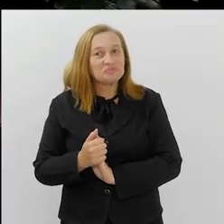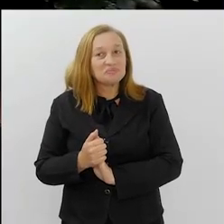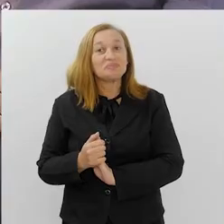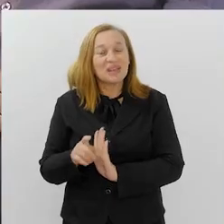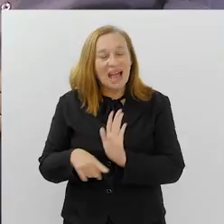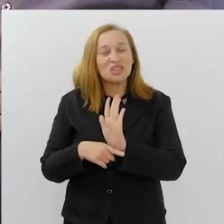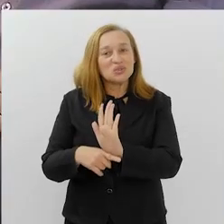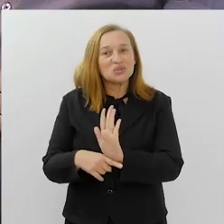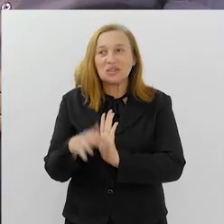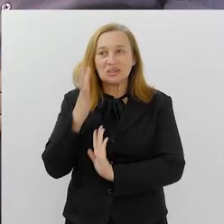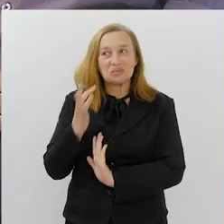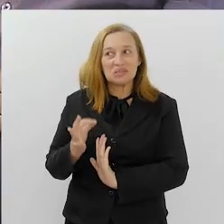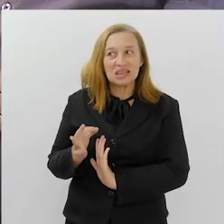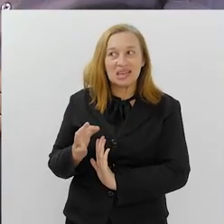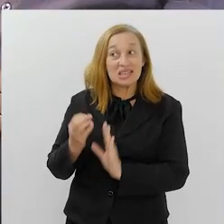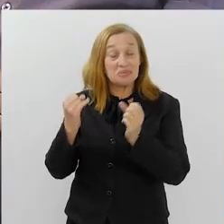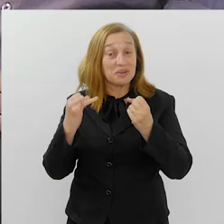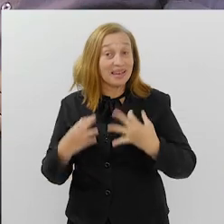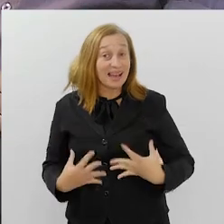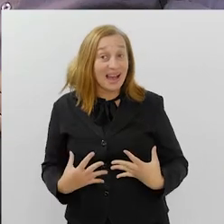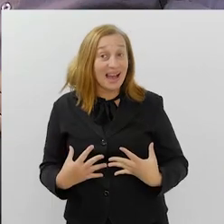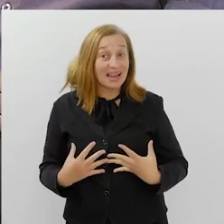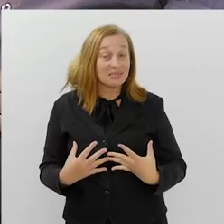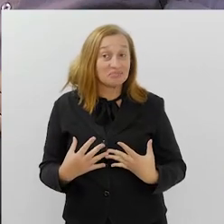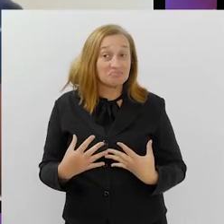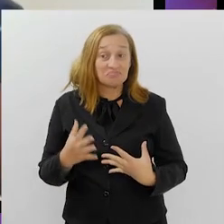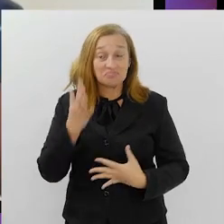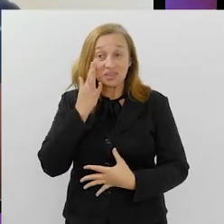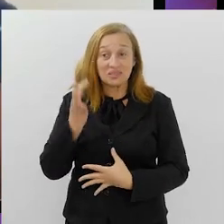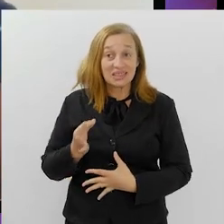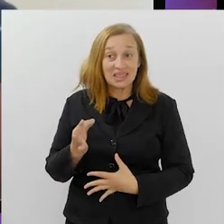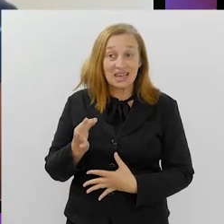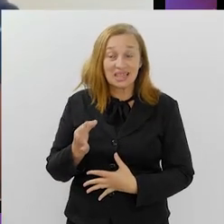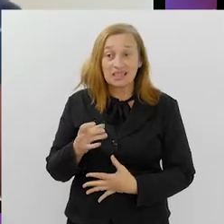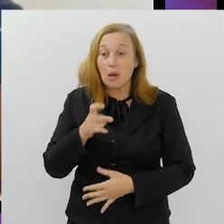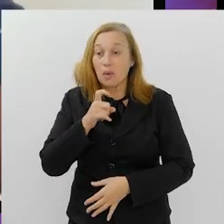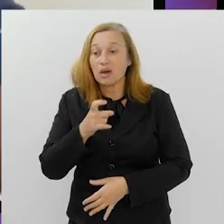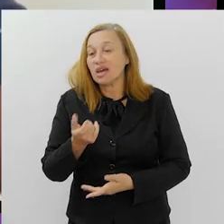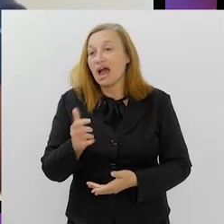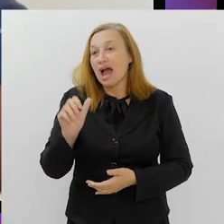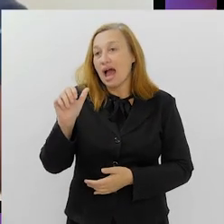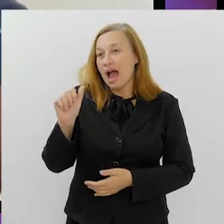Eu acho que deve ter alguma ajuda, não sei se a arbitragem, se a federação,